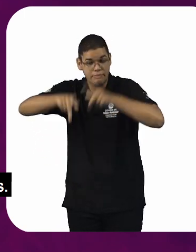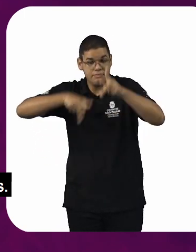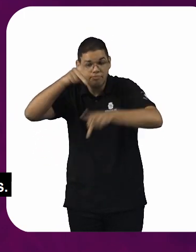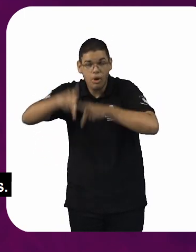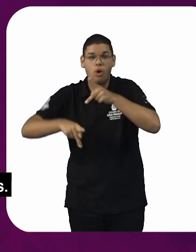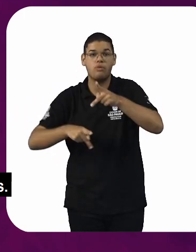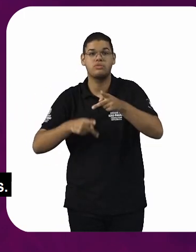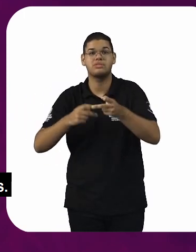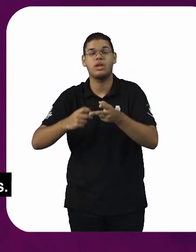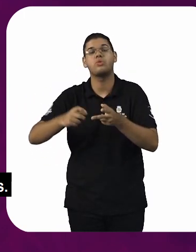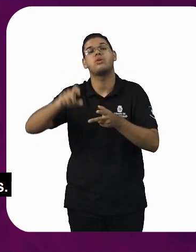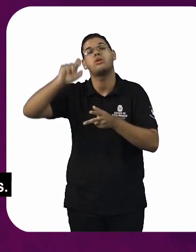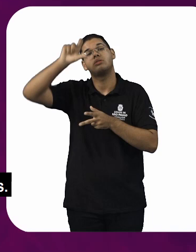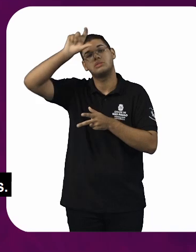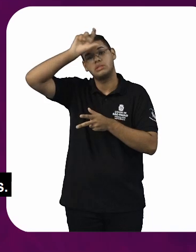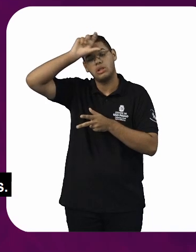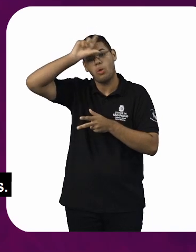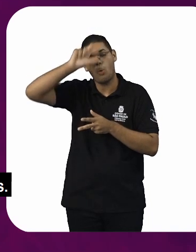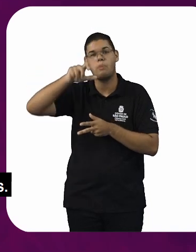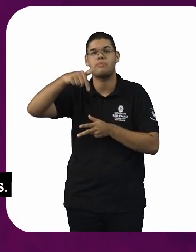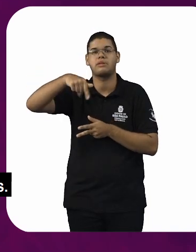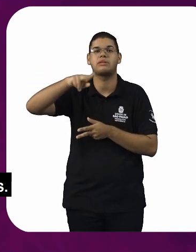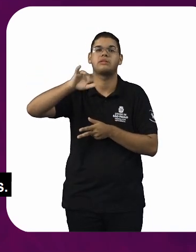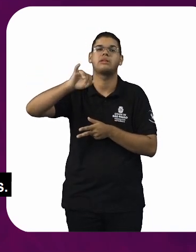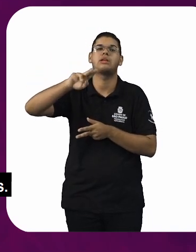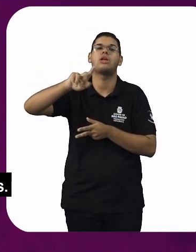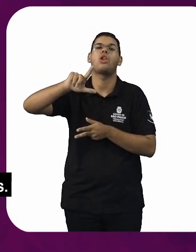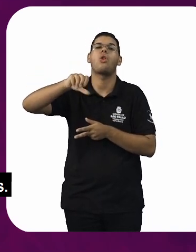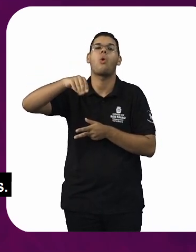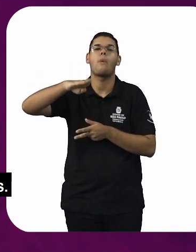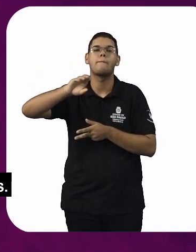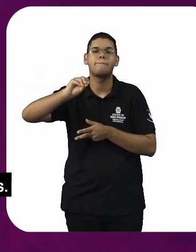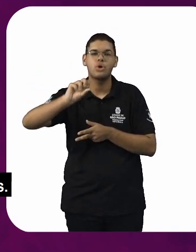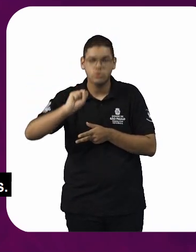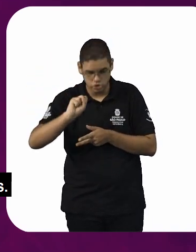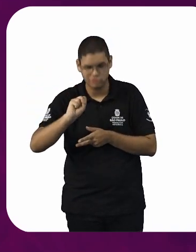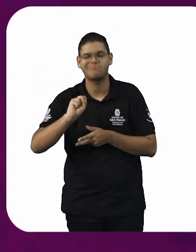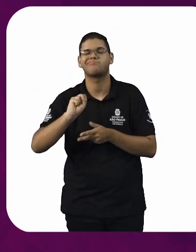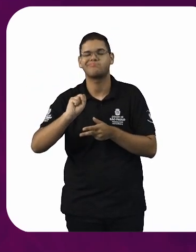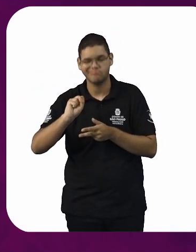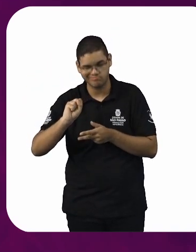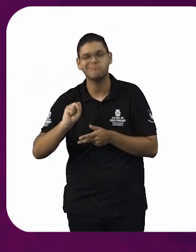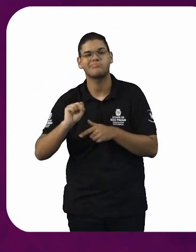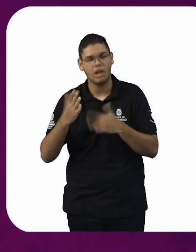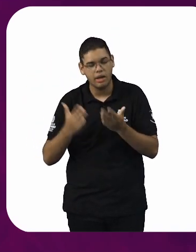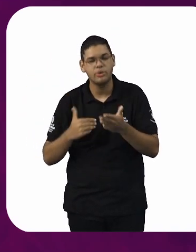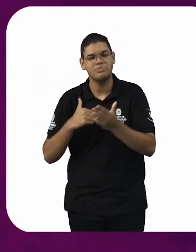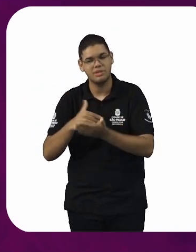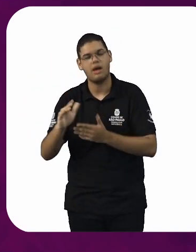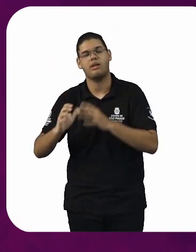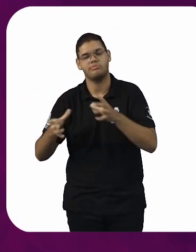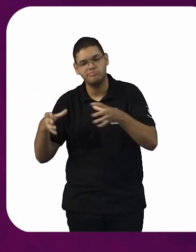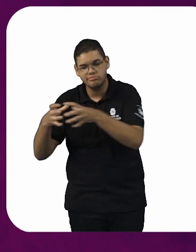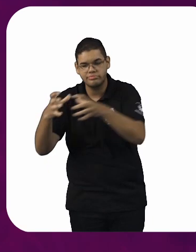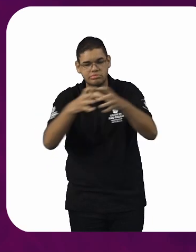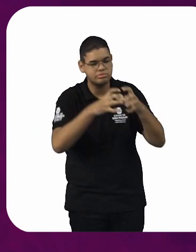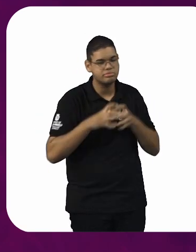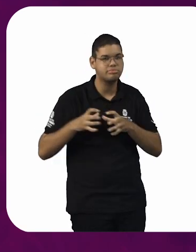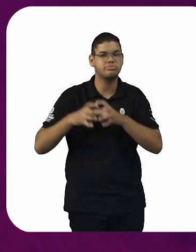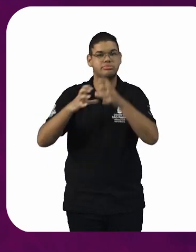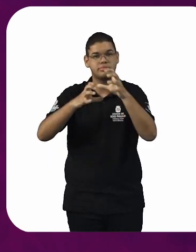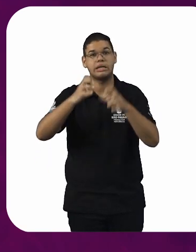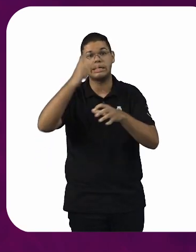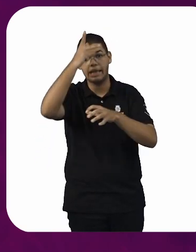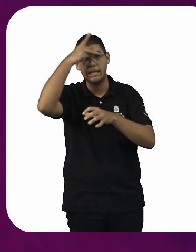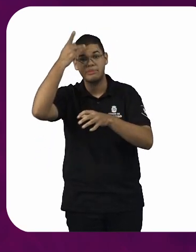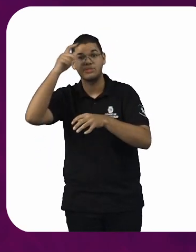autônomas de desenvolvimento, de subsistência, que por isso também foram dizimados, e as pessoas negras também